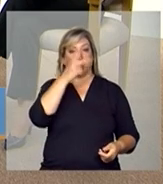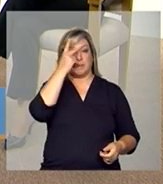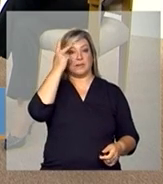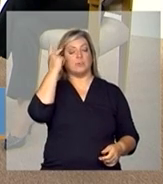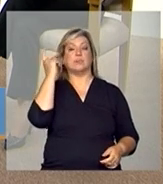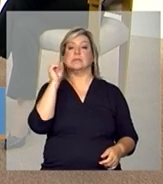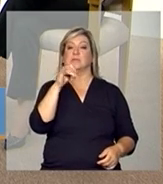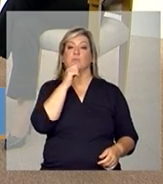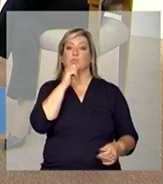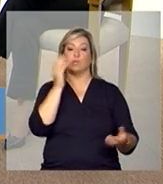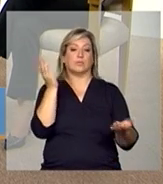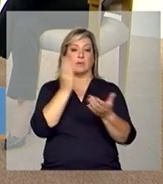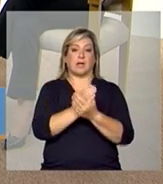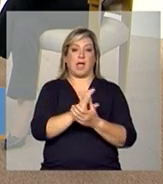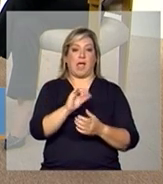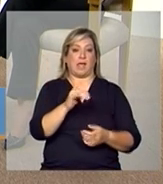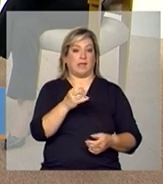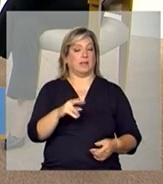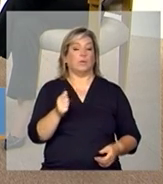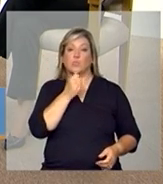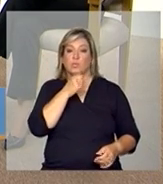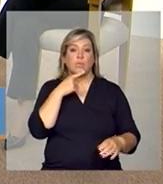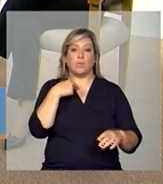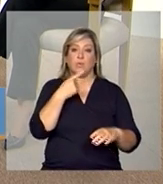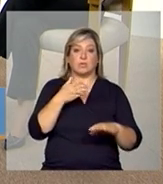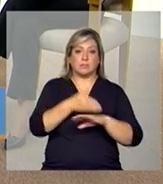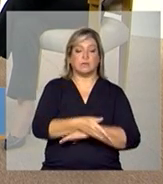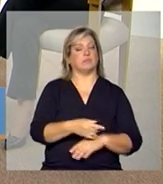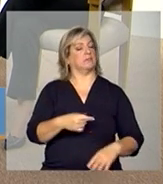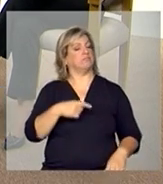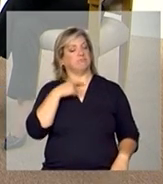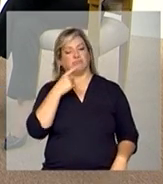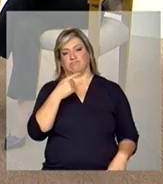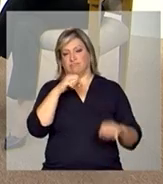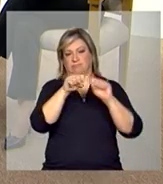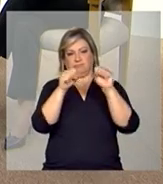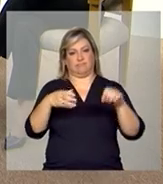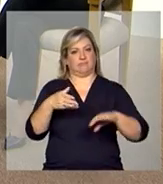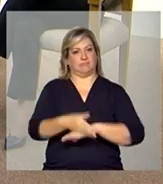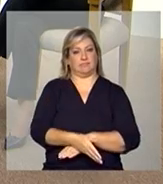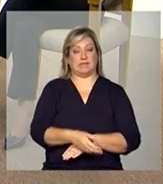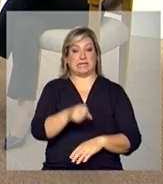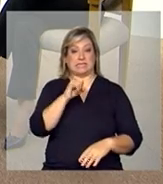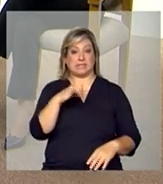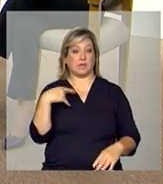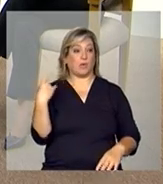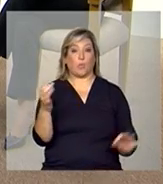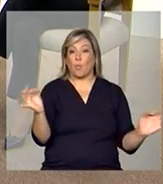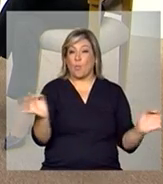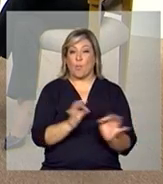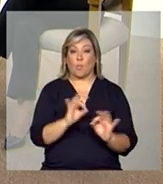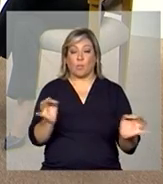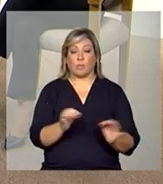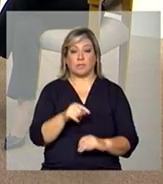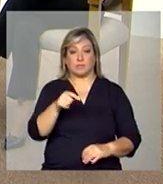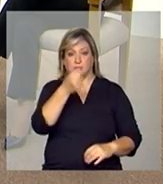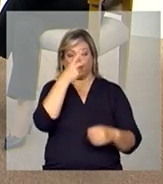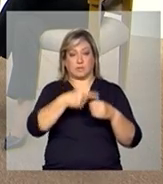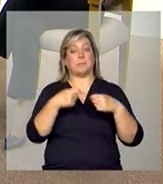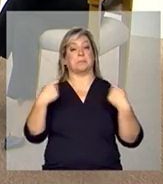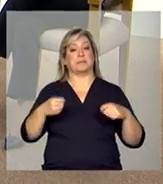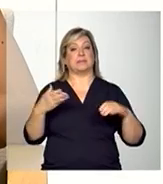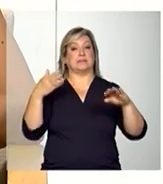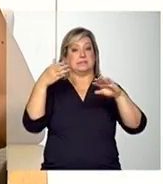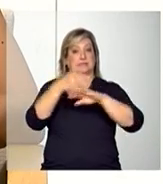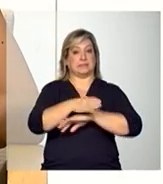cadastrar não tem acesso não não tem acesso ao sistema eles precisam se não tiver ninguém atualmente no município é necessário entrar em contato